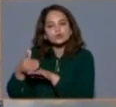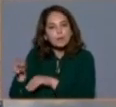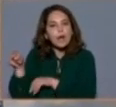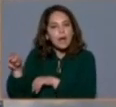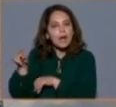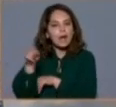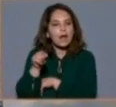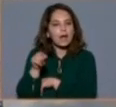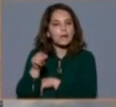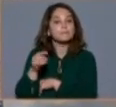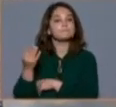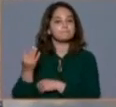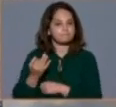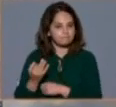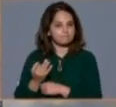faltou.